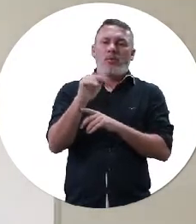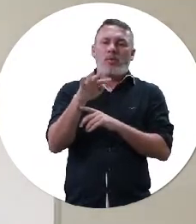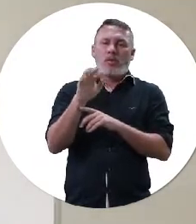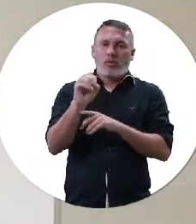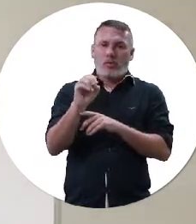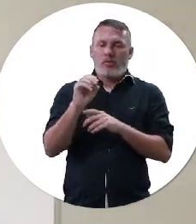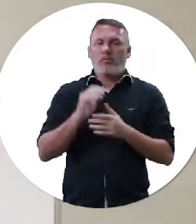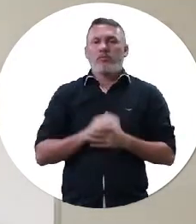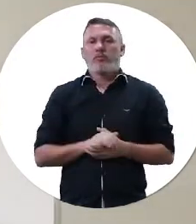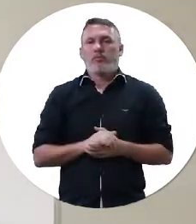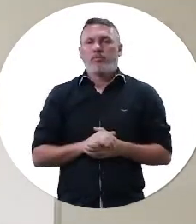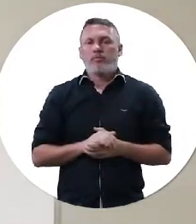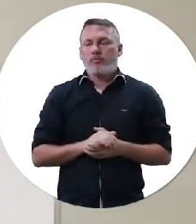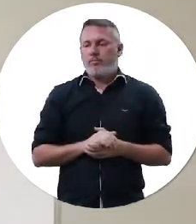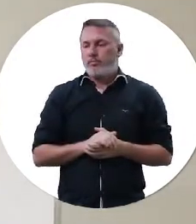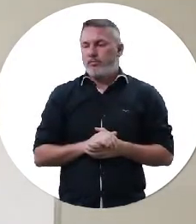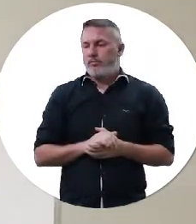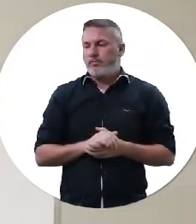como é que fica o nome?